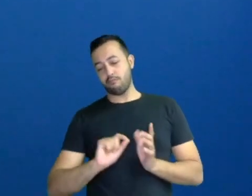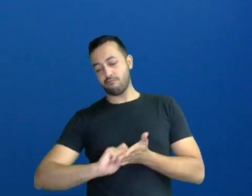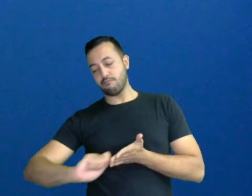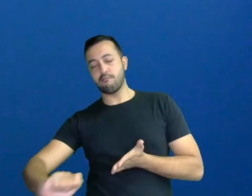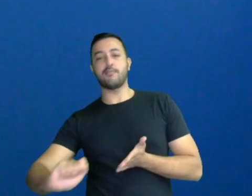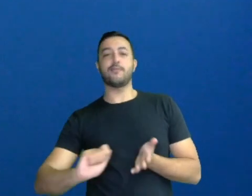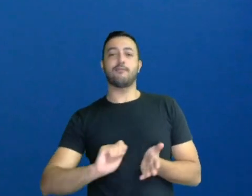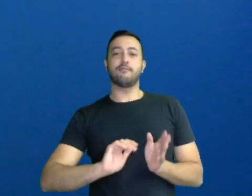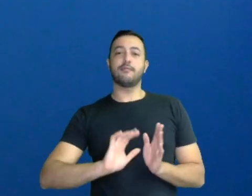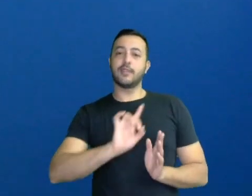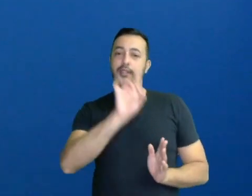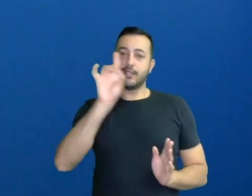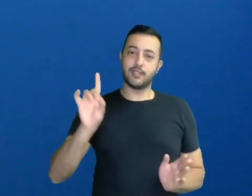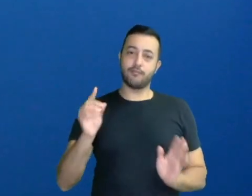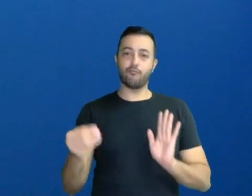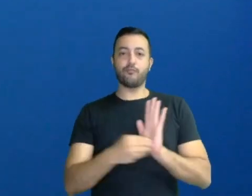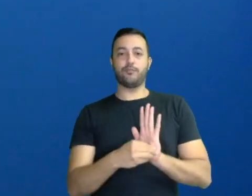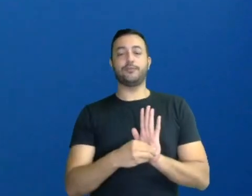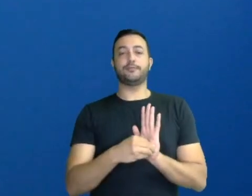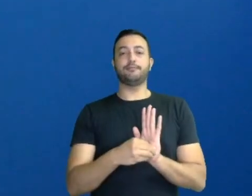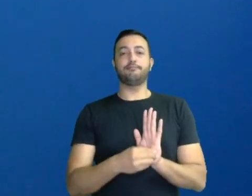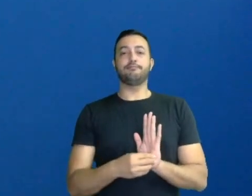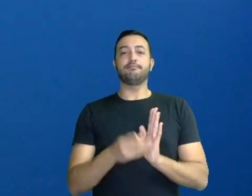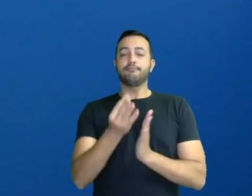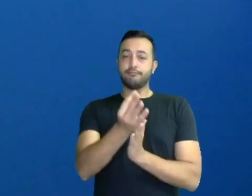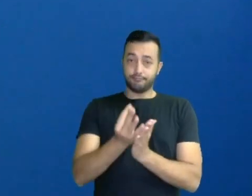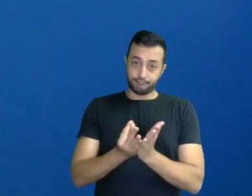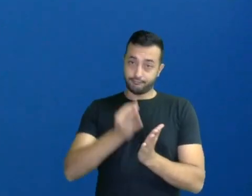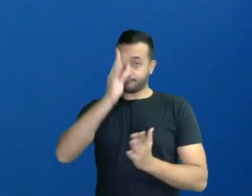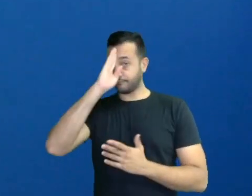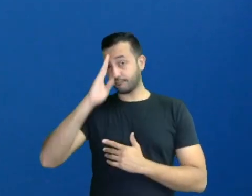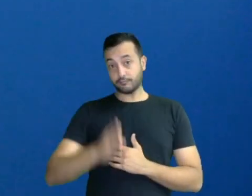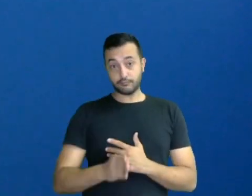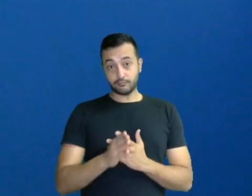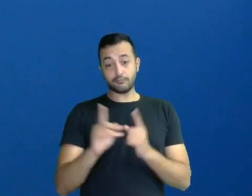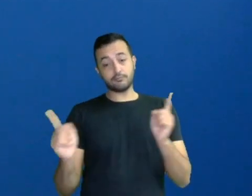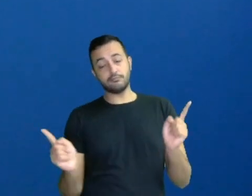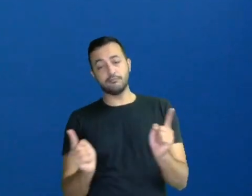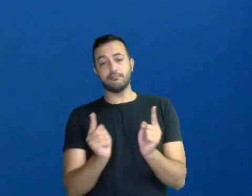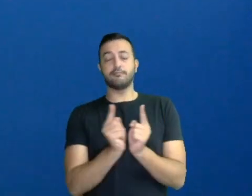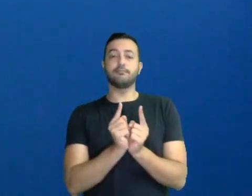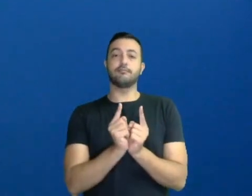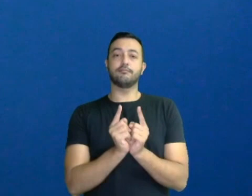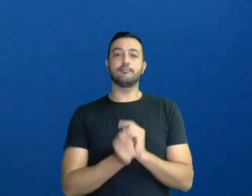E aí a gente coloca a data é um texto direto